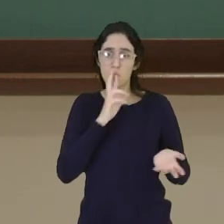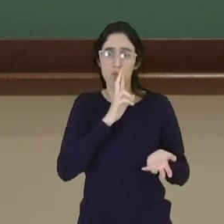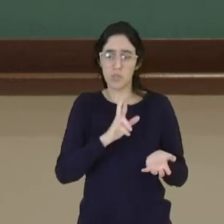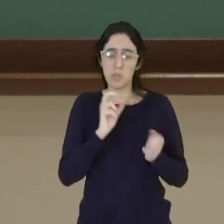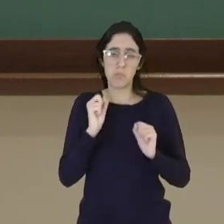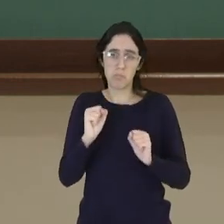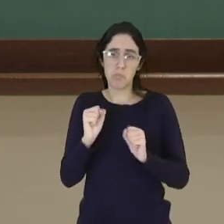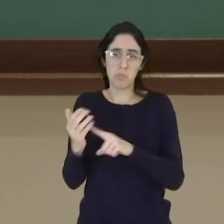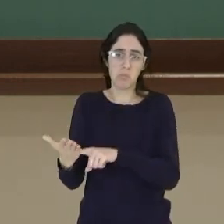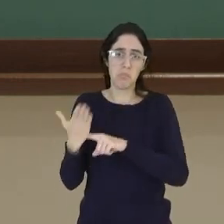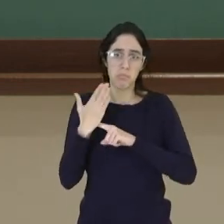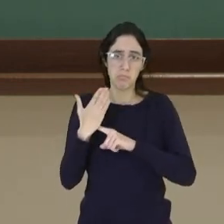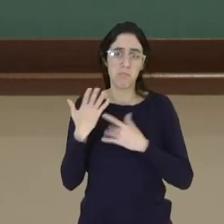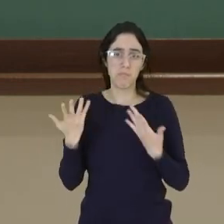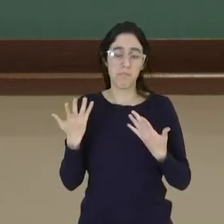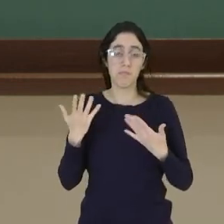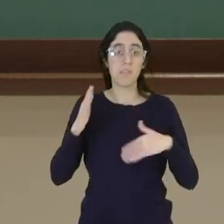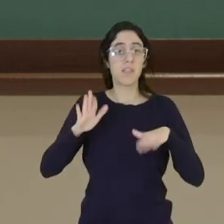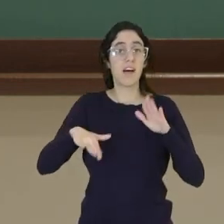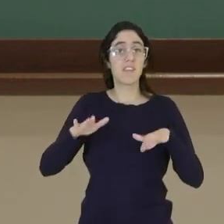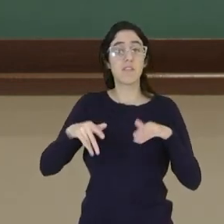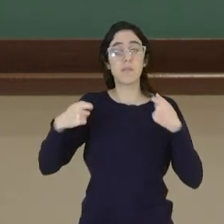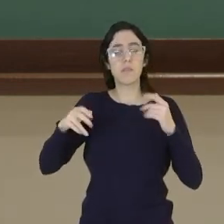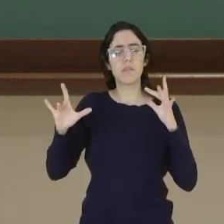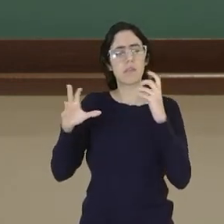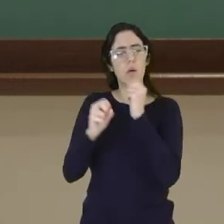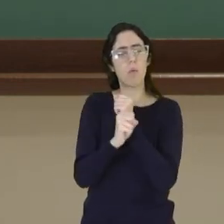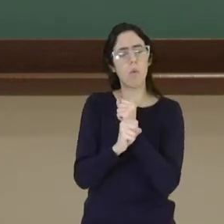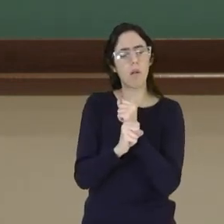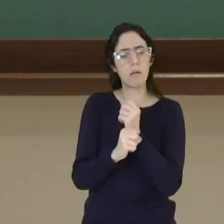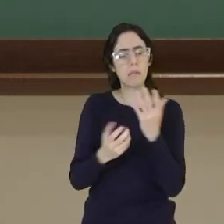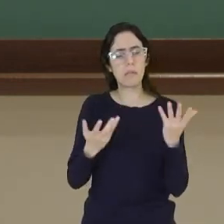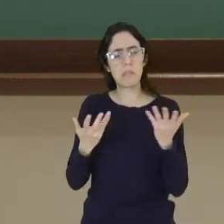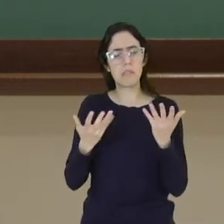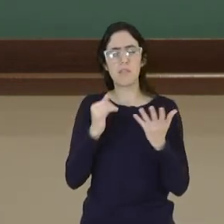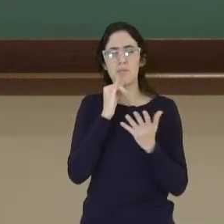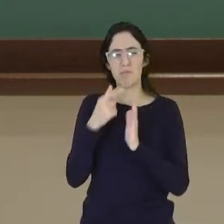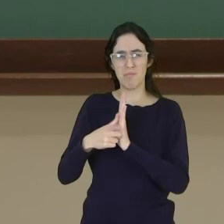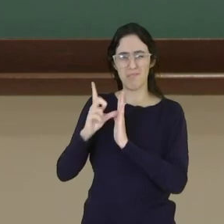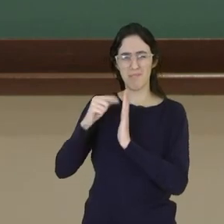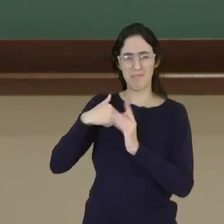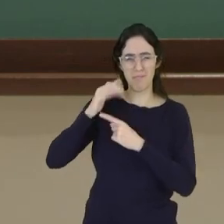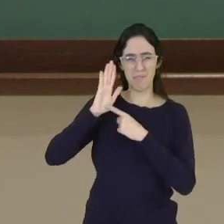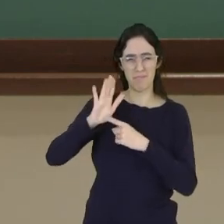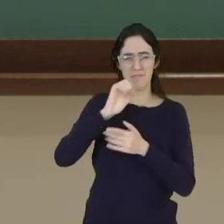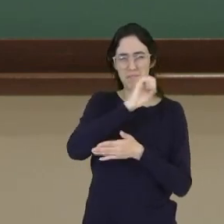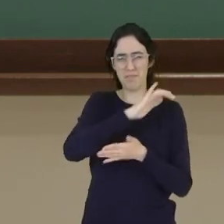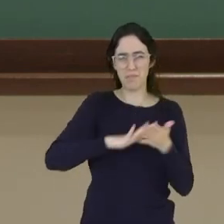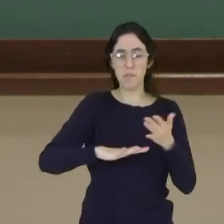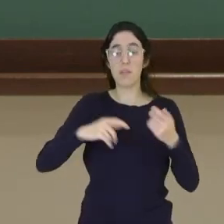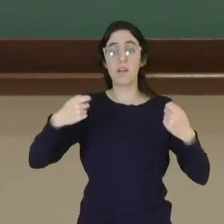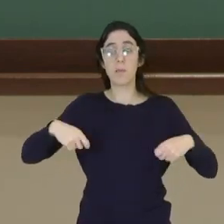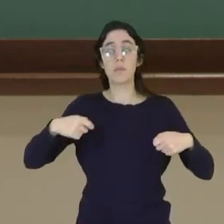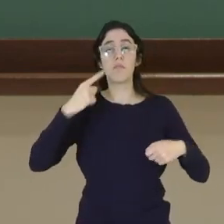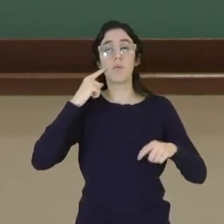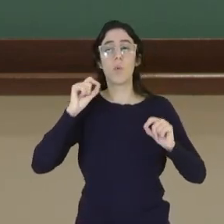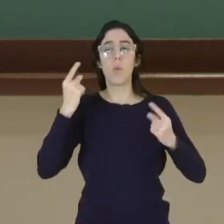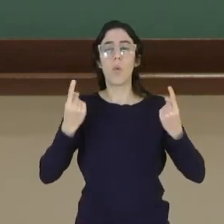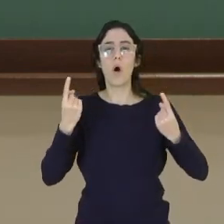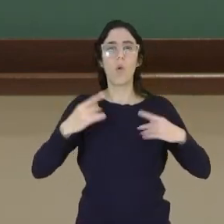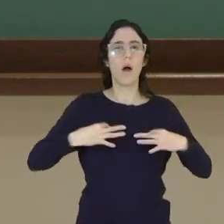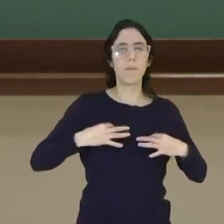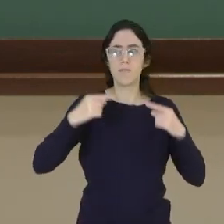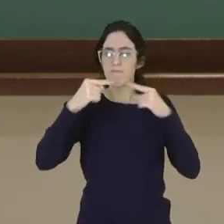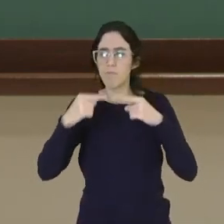de resultados do espaço amostral tem que ser calculado, como é o caso desse último problema, em que eu tinha que definir quantas combinações disponíveis